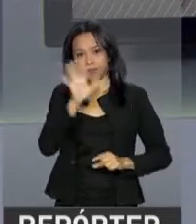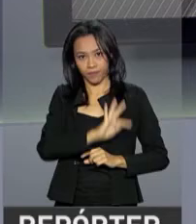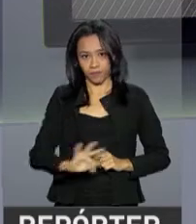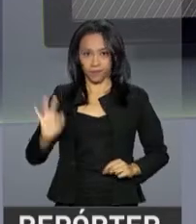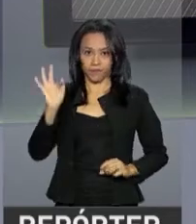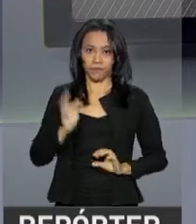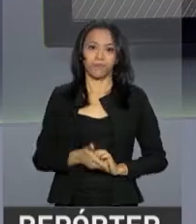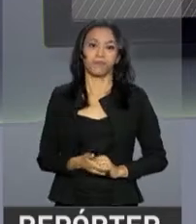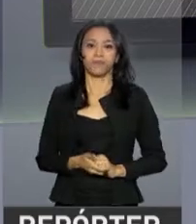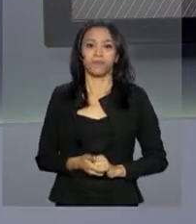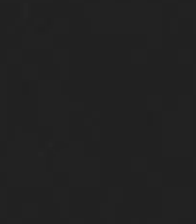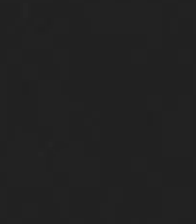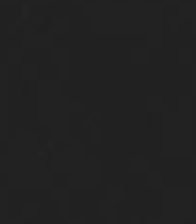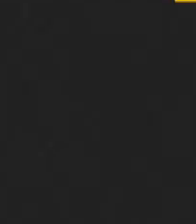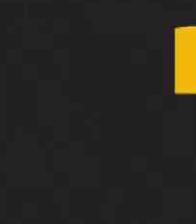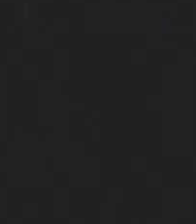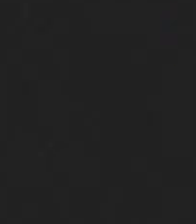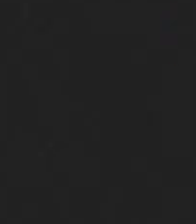federal